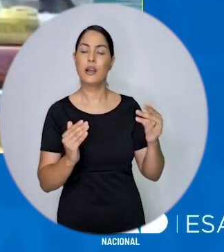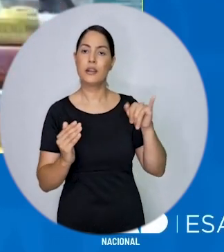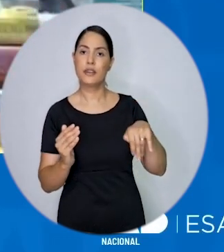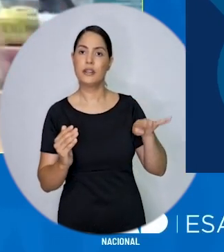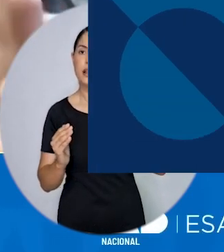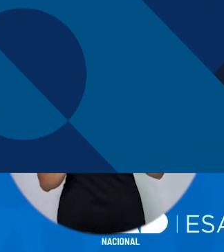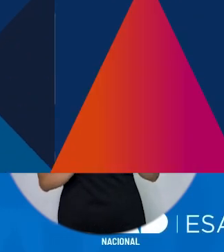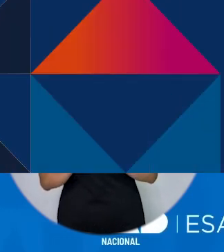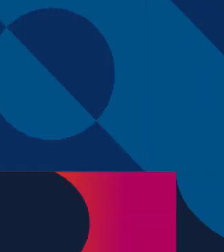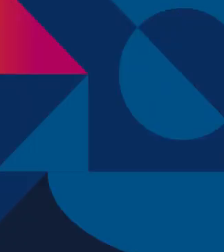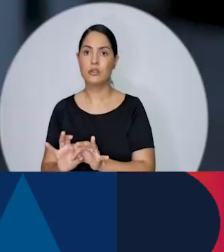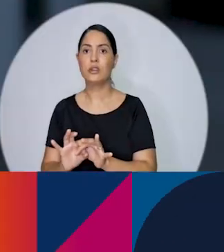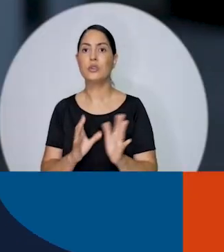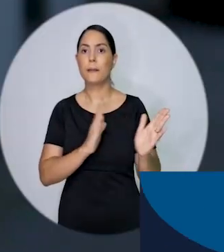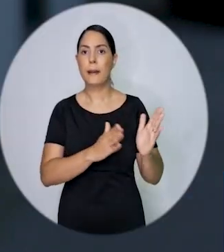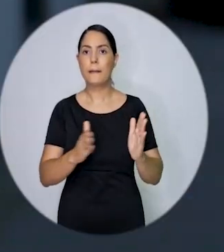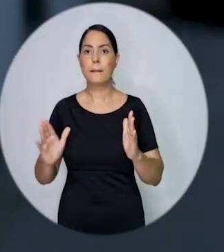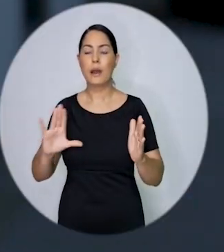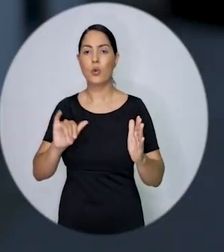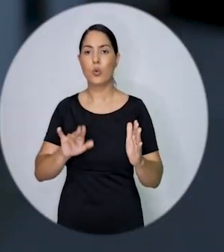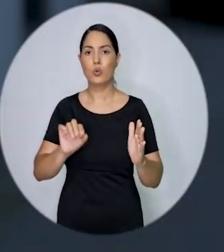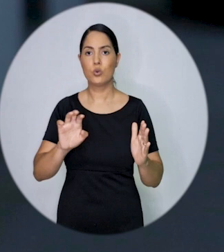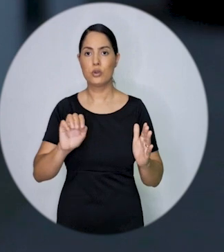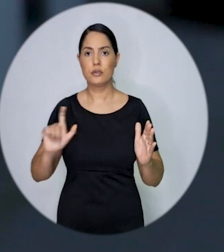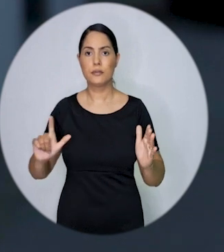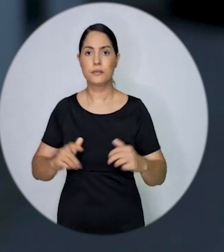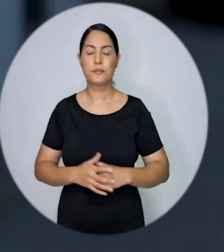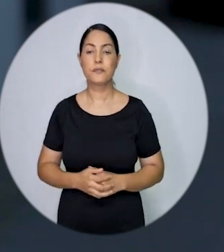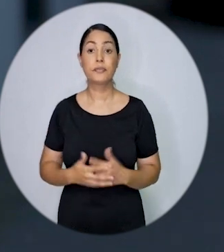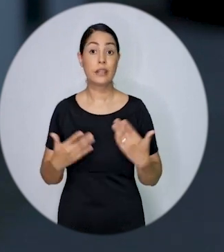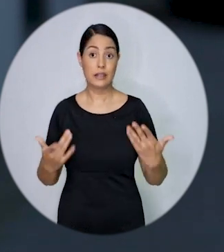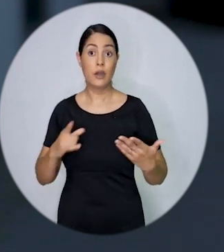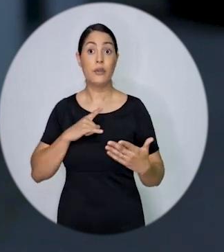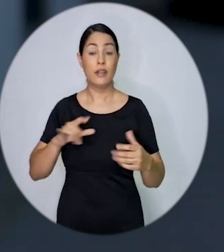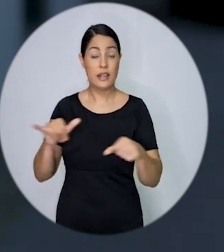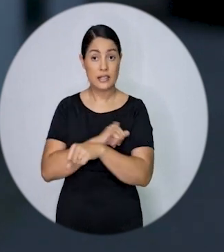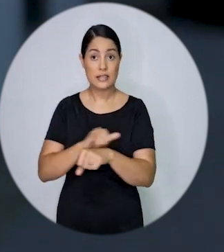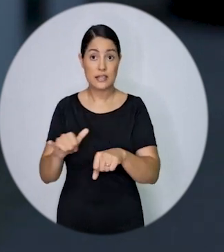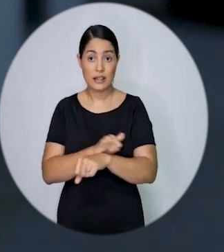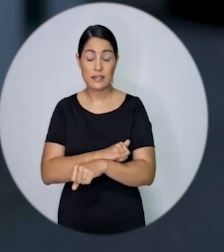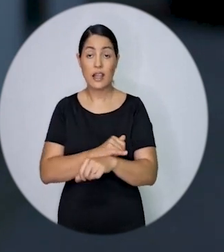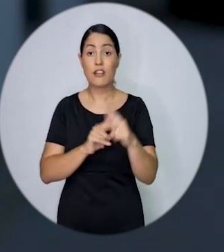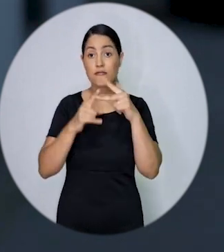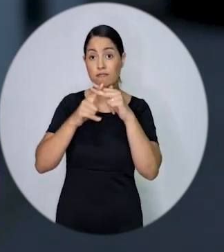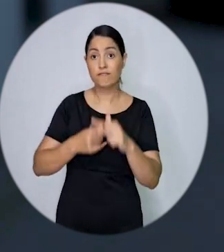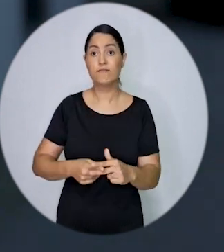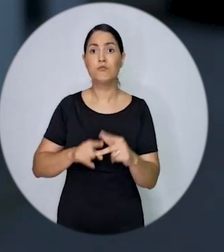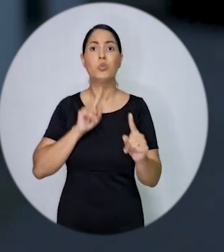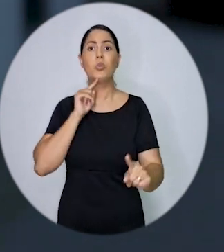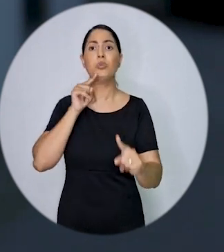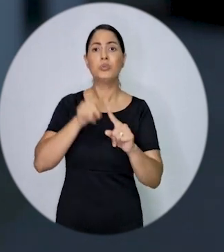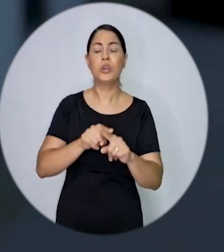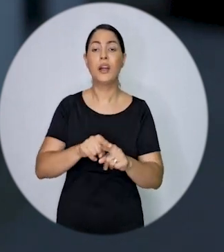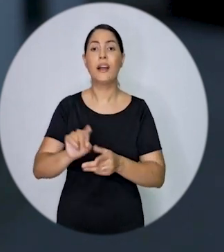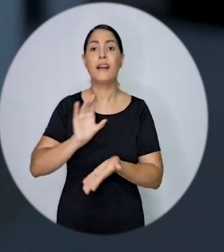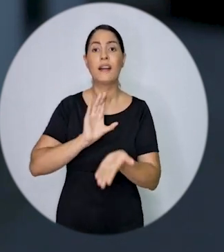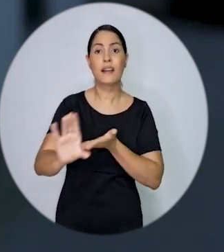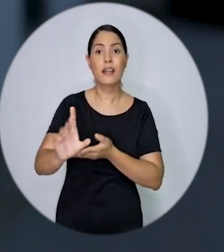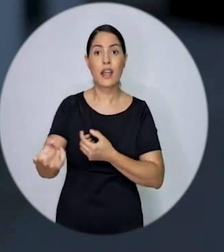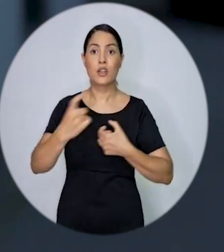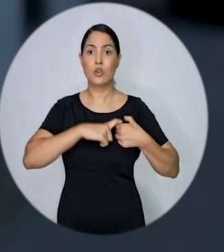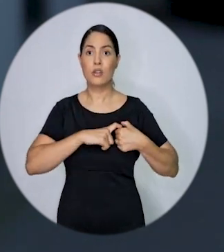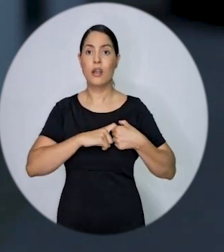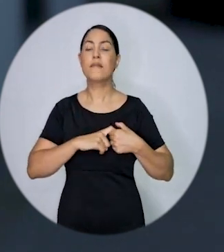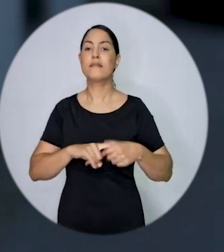inventário, concursal. Estratégias e ferramentas para recuperação de crédito. Esse foi mais um assunto tratado